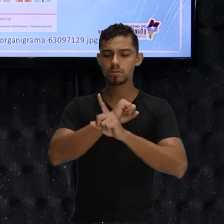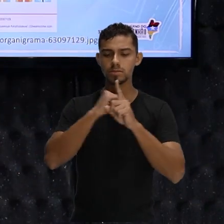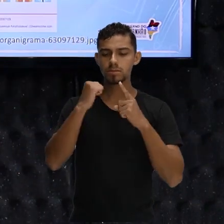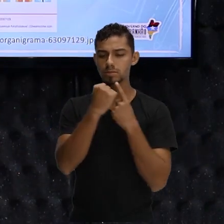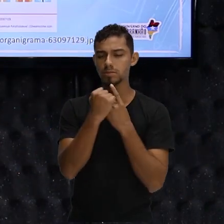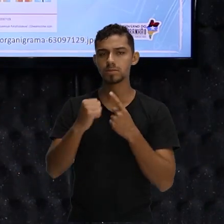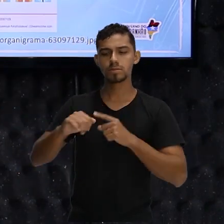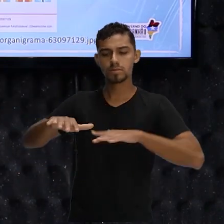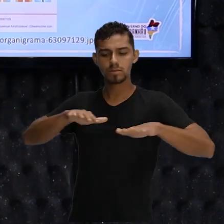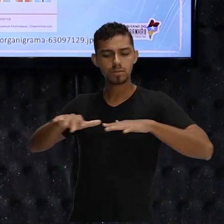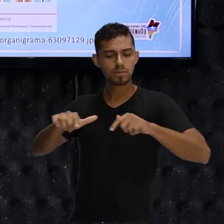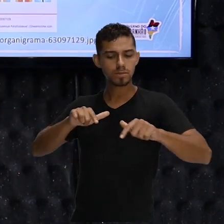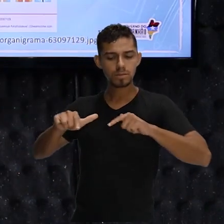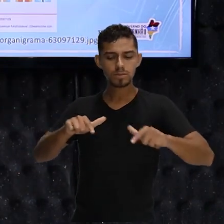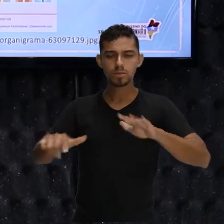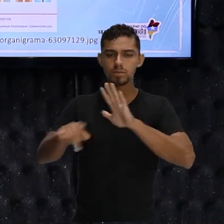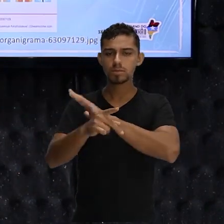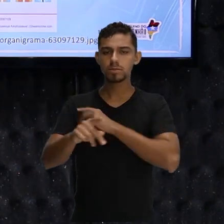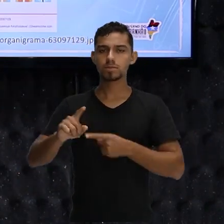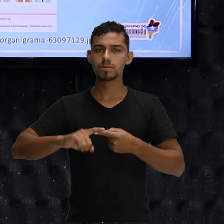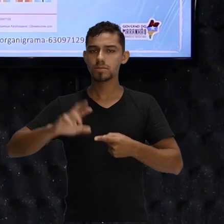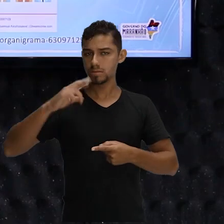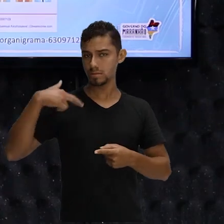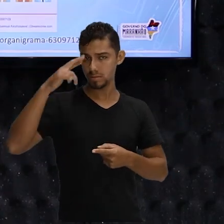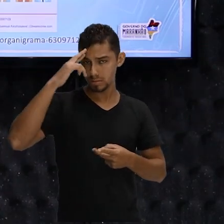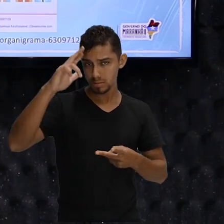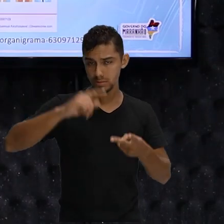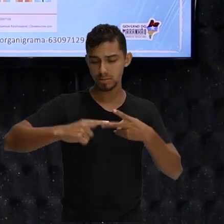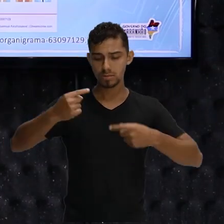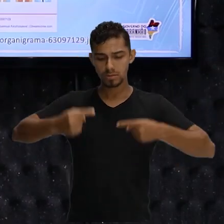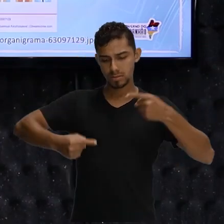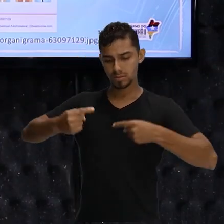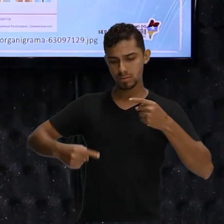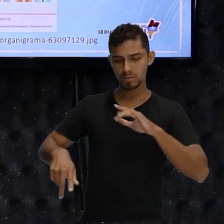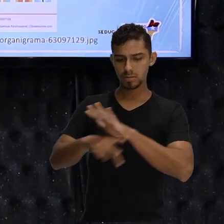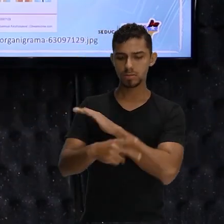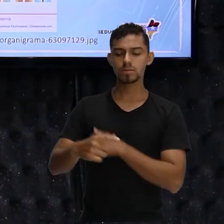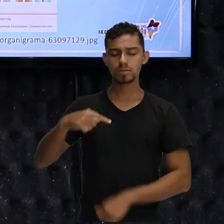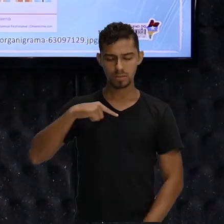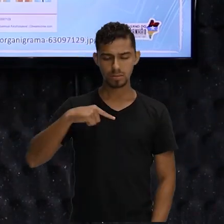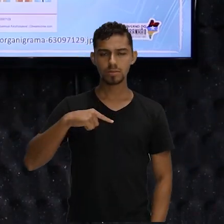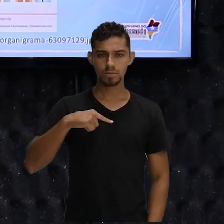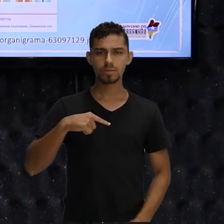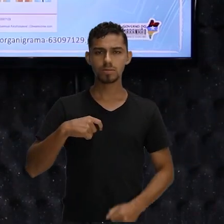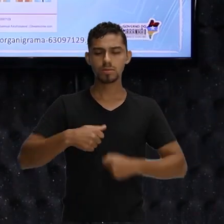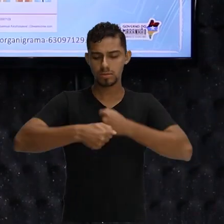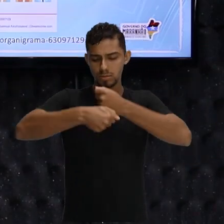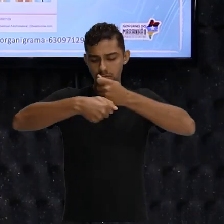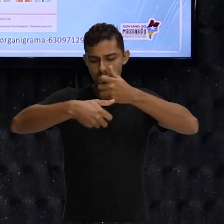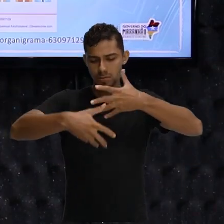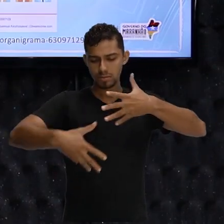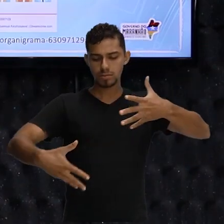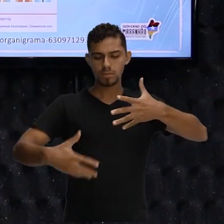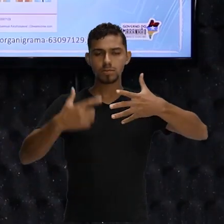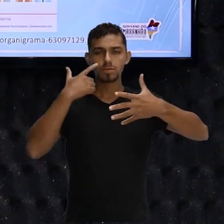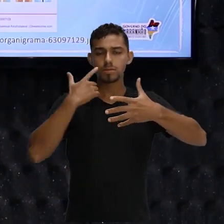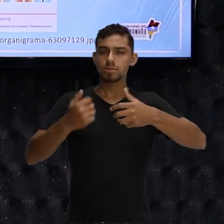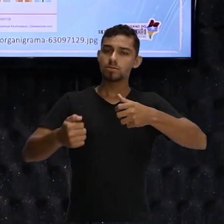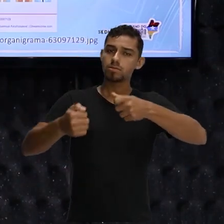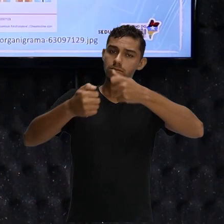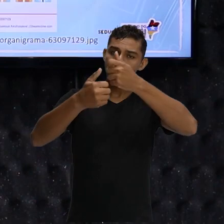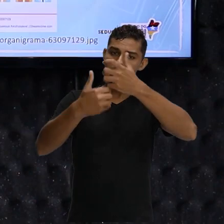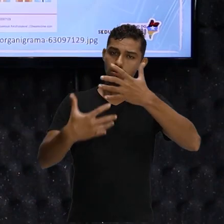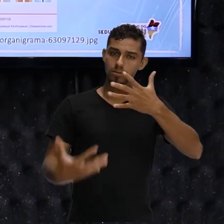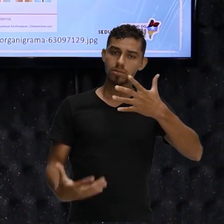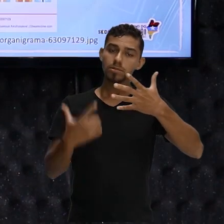no mercado de trabalho, na religião, na política, você percebe que existe também essa noção de status.